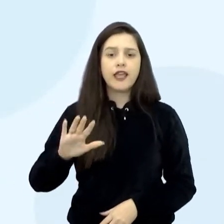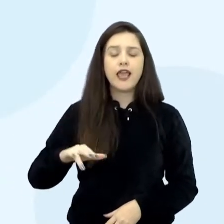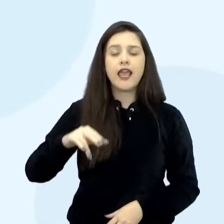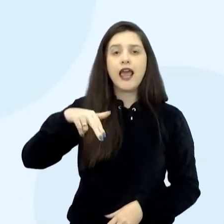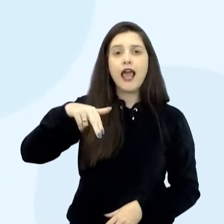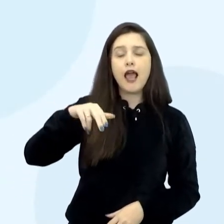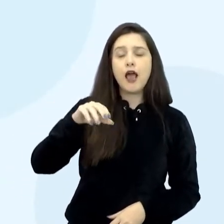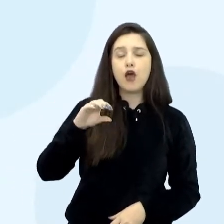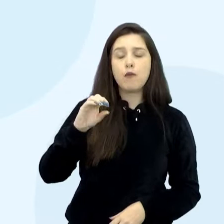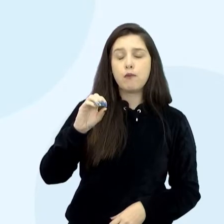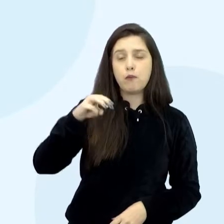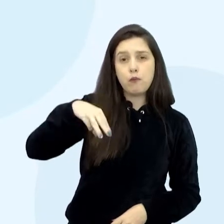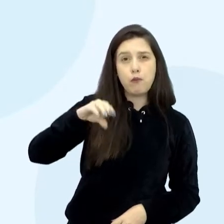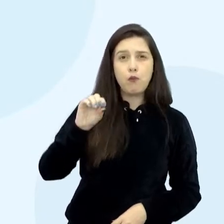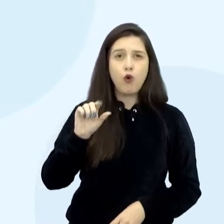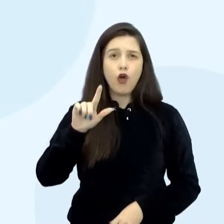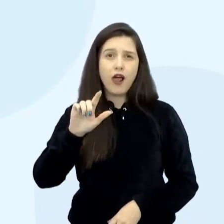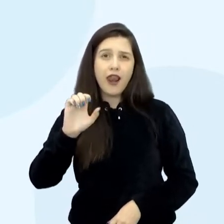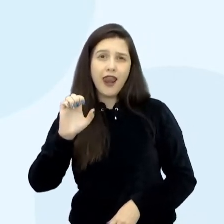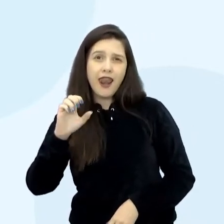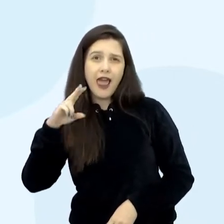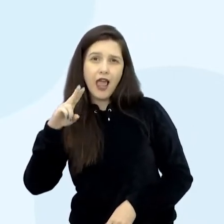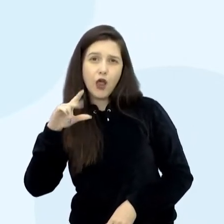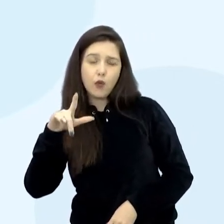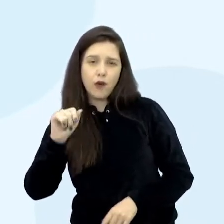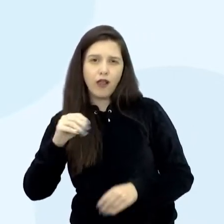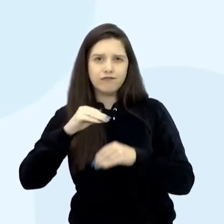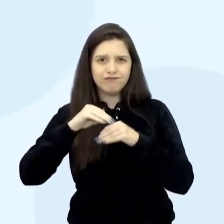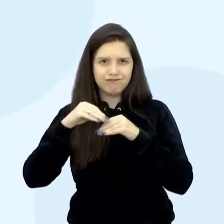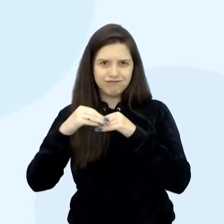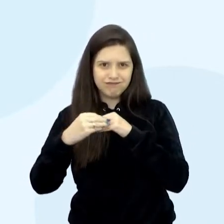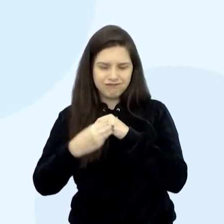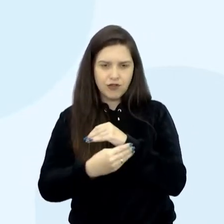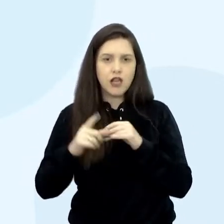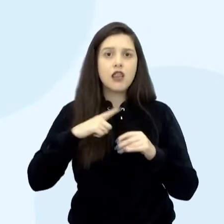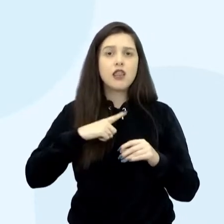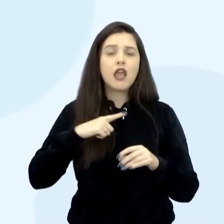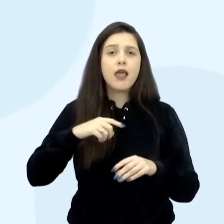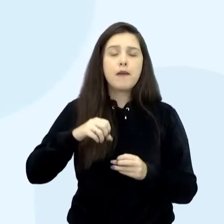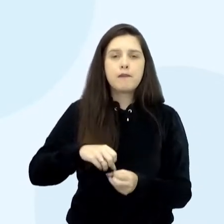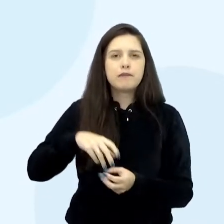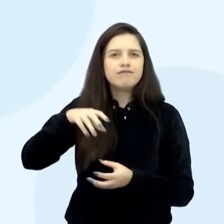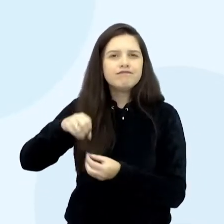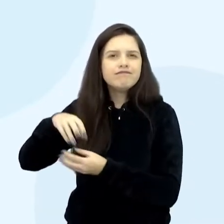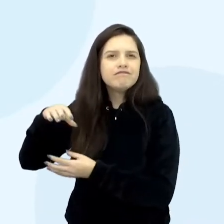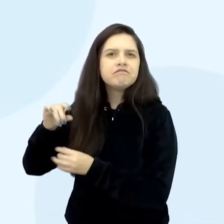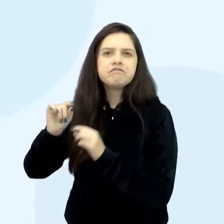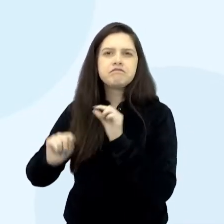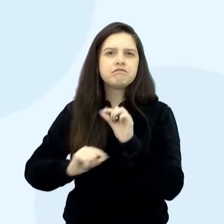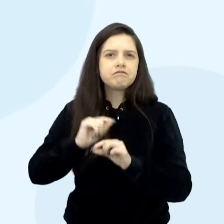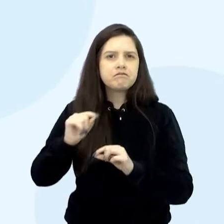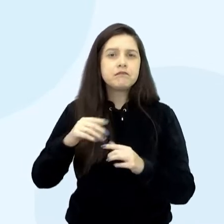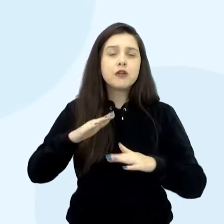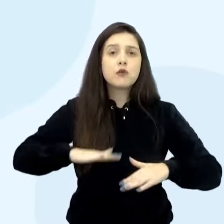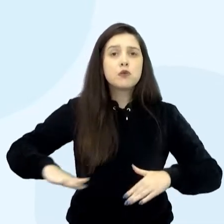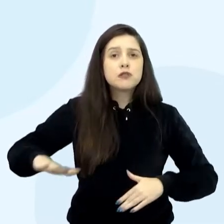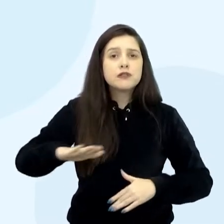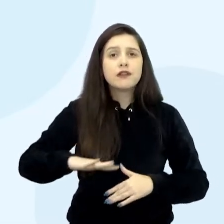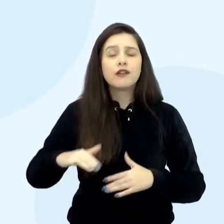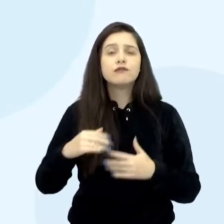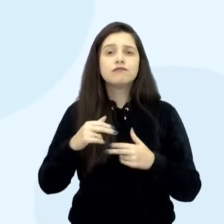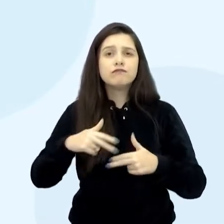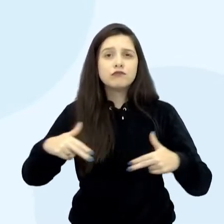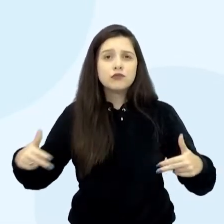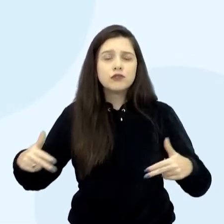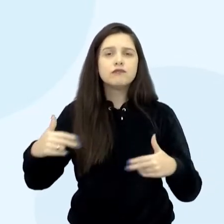nitrogênio, 3 moléculas de gás hidrogênio, que irão produzir 2 moléculas de amônia. No estado gasoso estão todos os